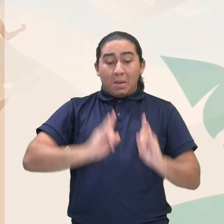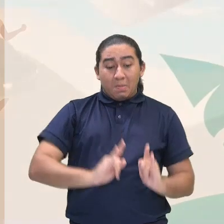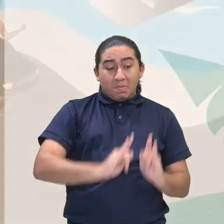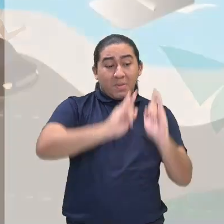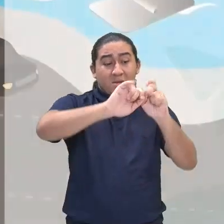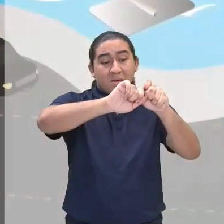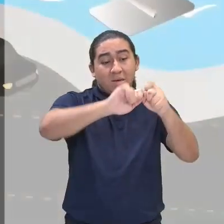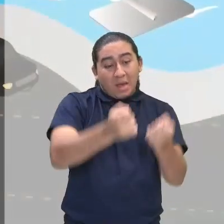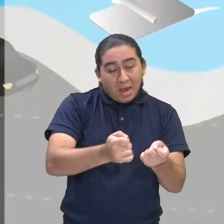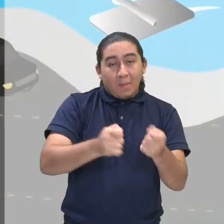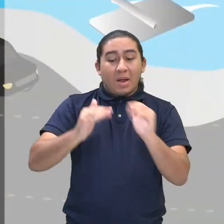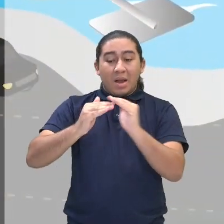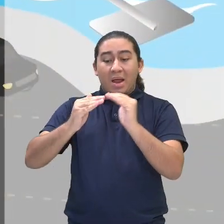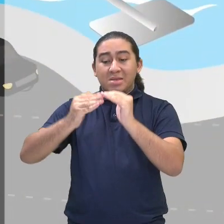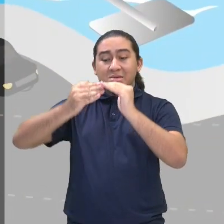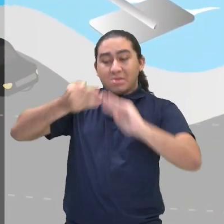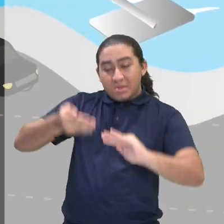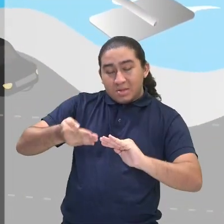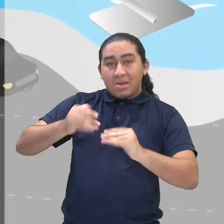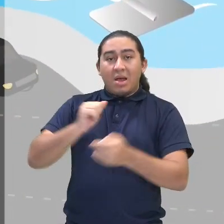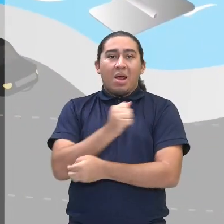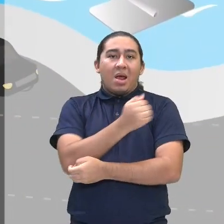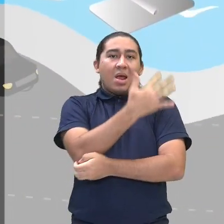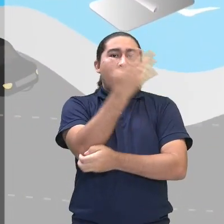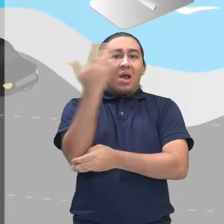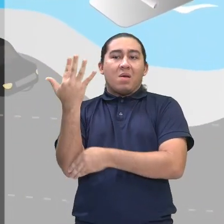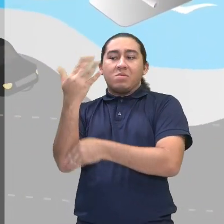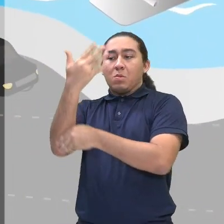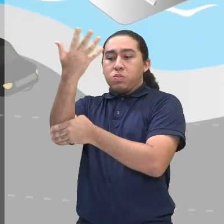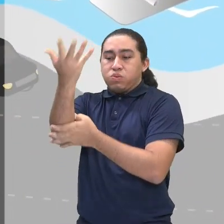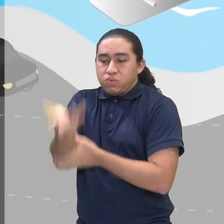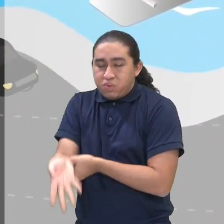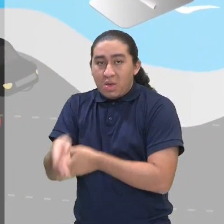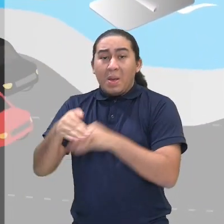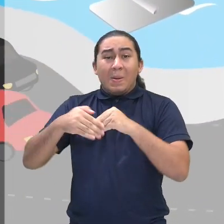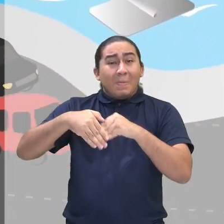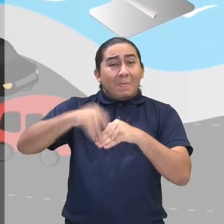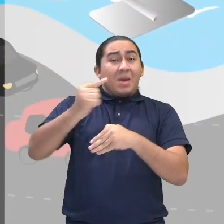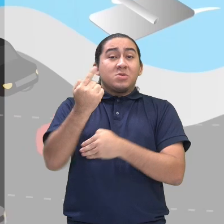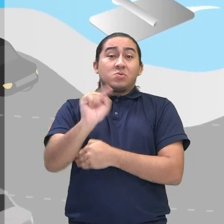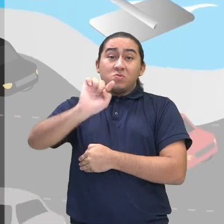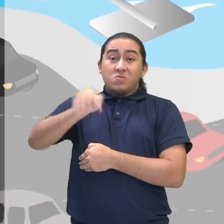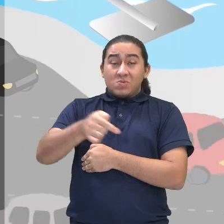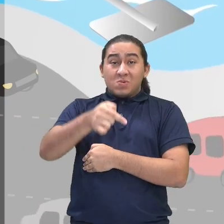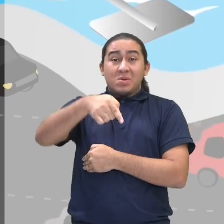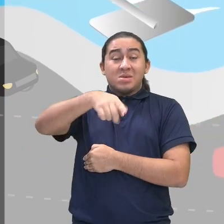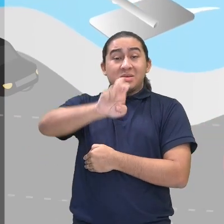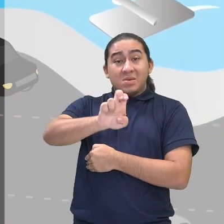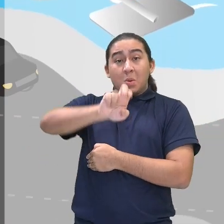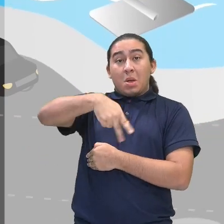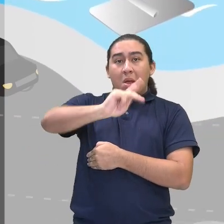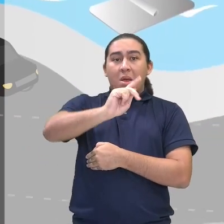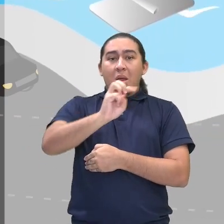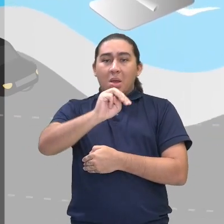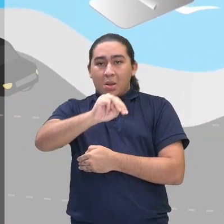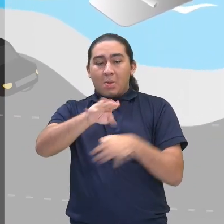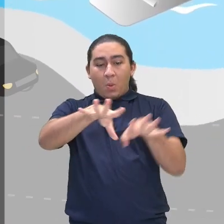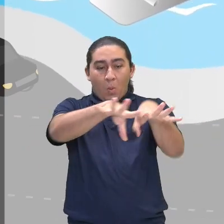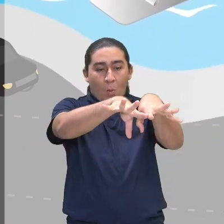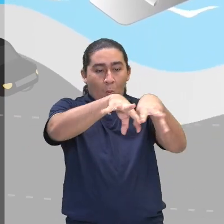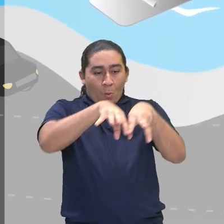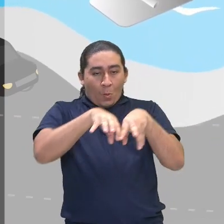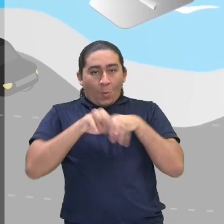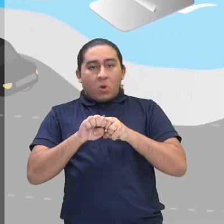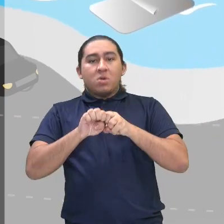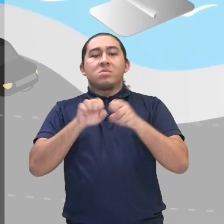e arrastar árvores por uma distância de mais de 1,5 km para dentro do continente,